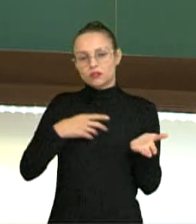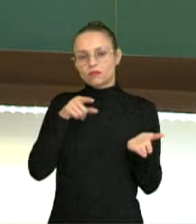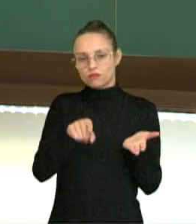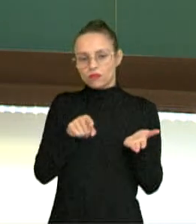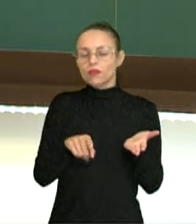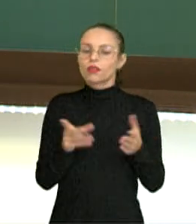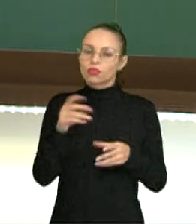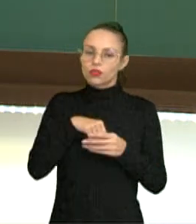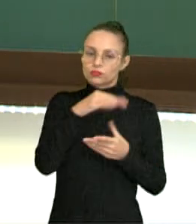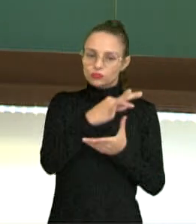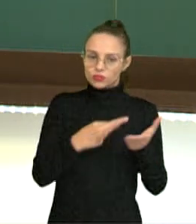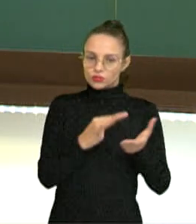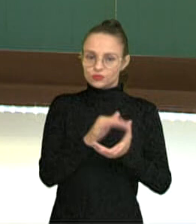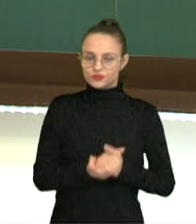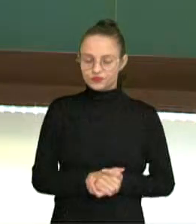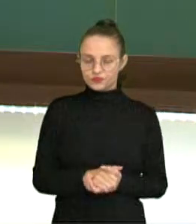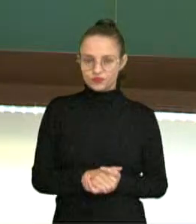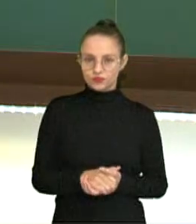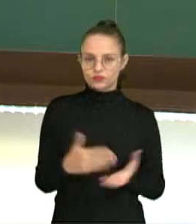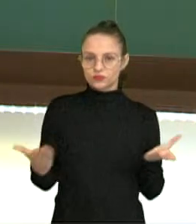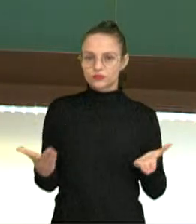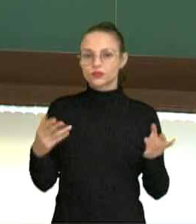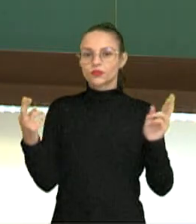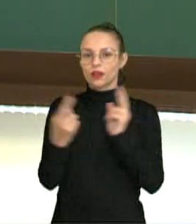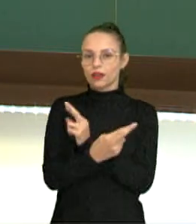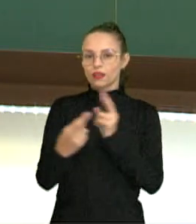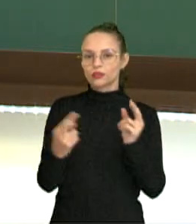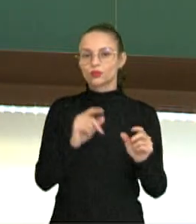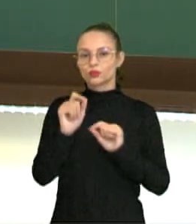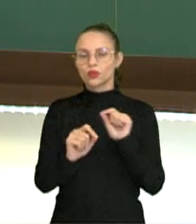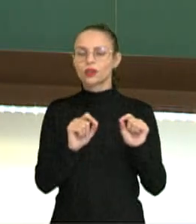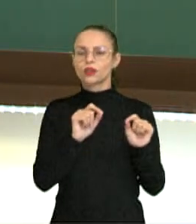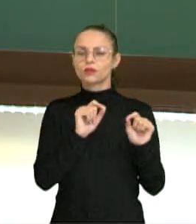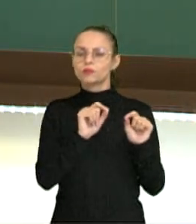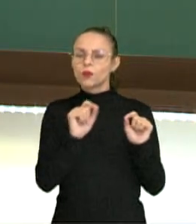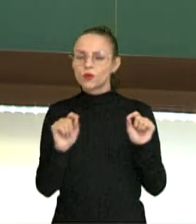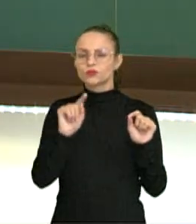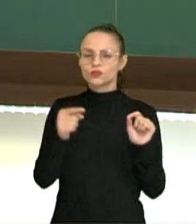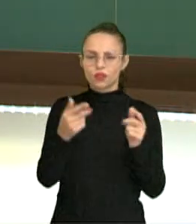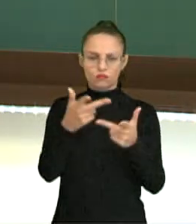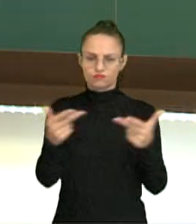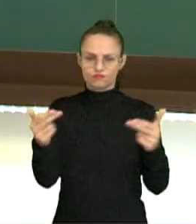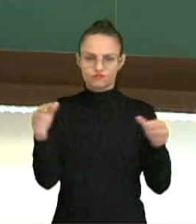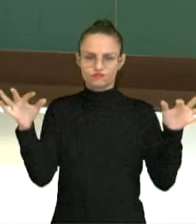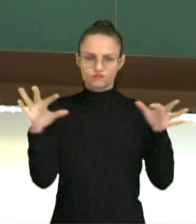elas desempenham no texto e relacione isso com a pontuação, né? Então, olha aqui.